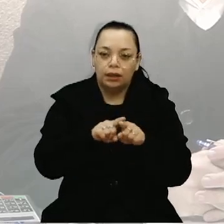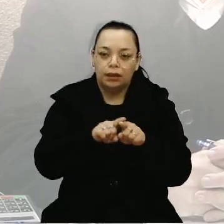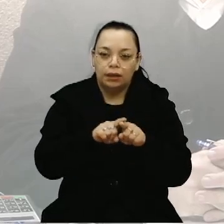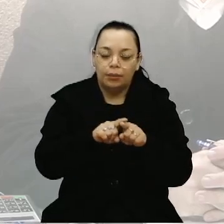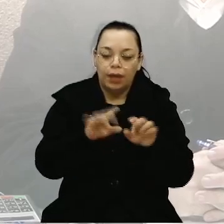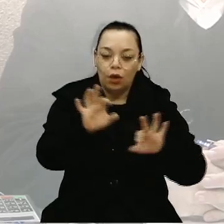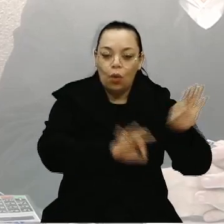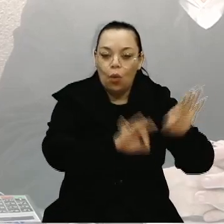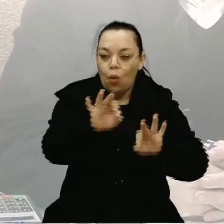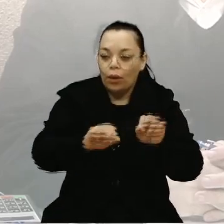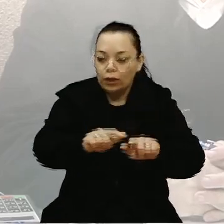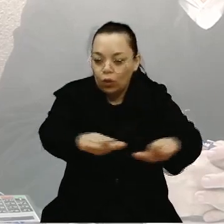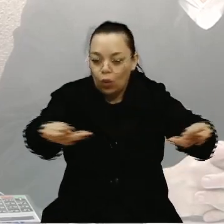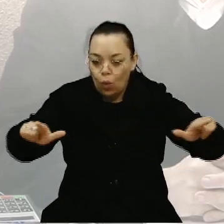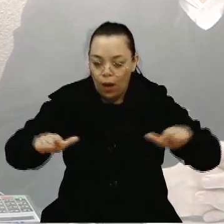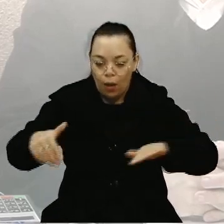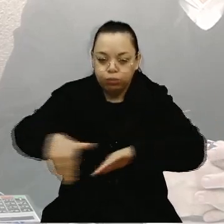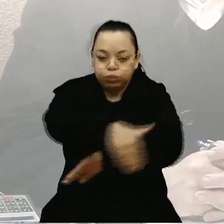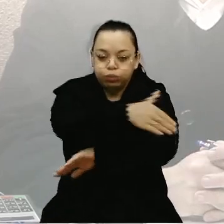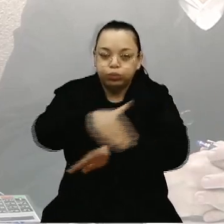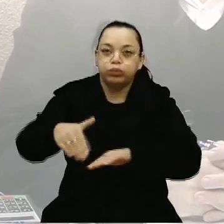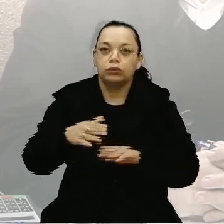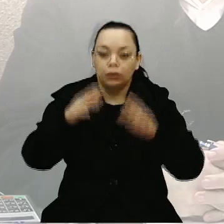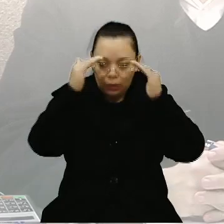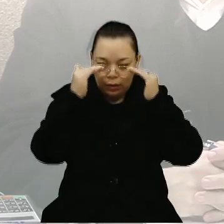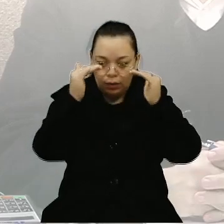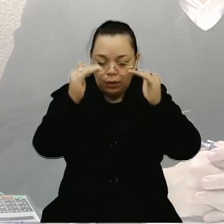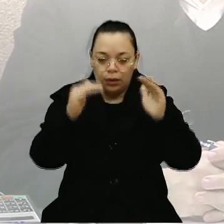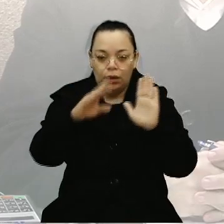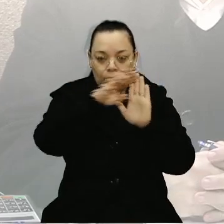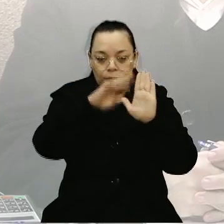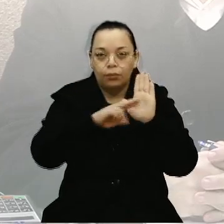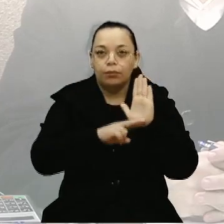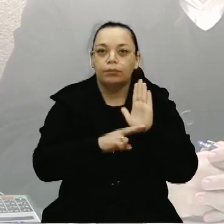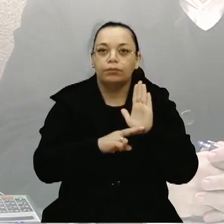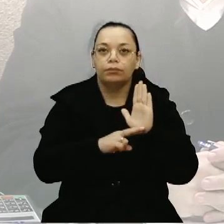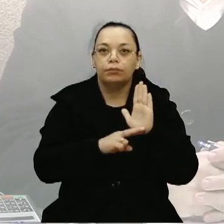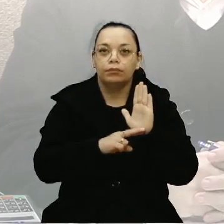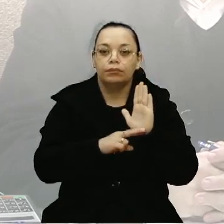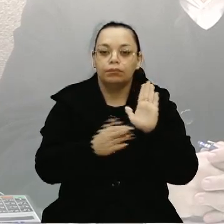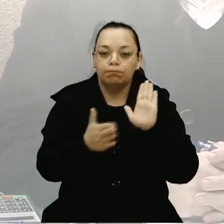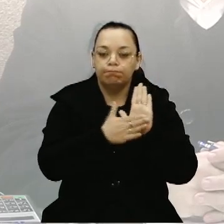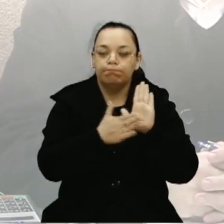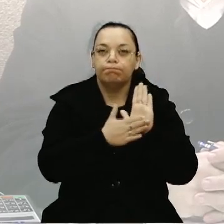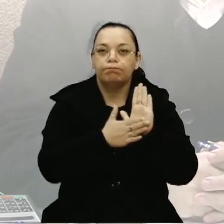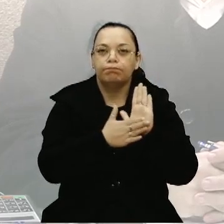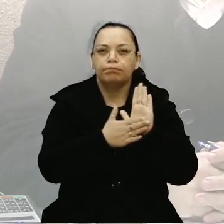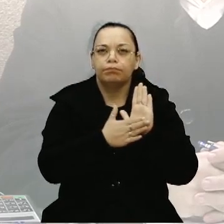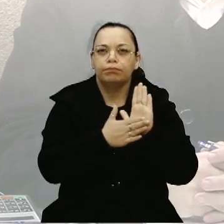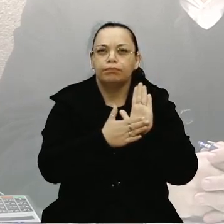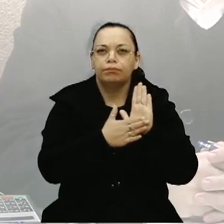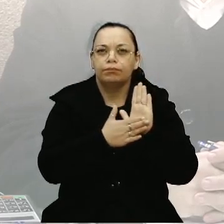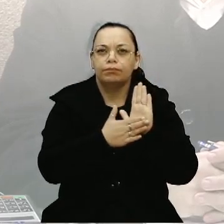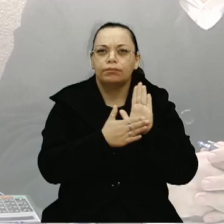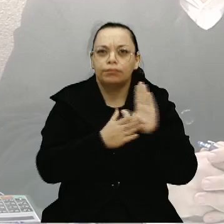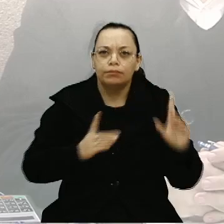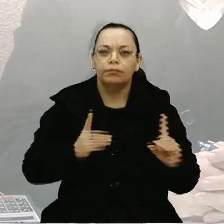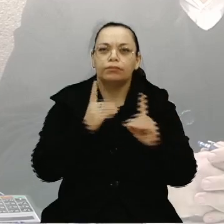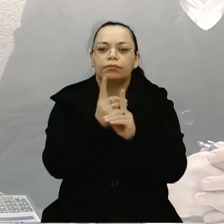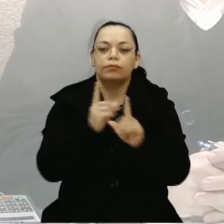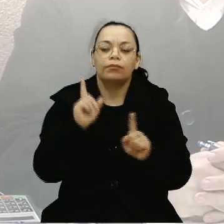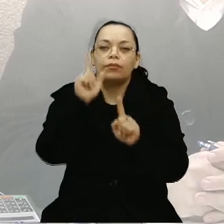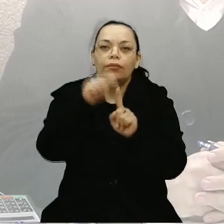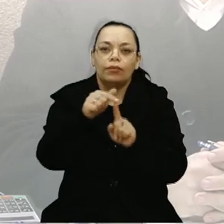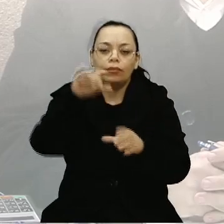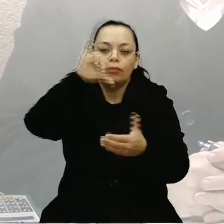e organização do espaço urbano, respeitando os requisitos e condições estabelecidas. Para alcançar os objetivos do